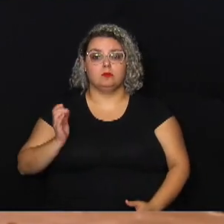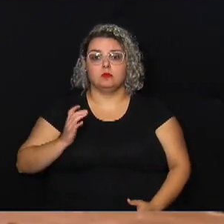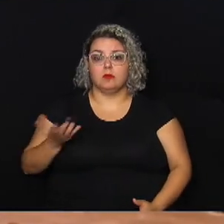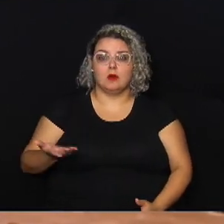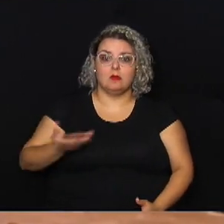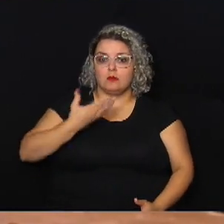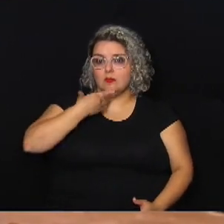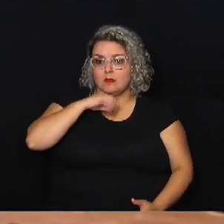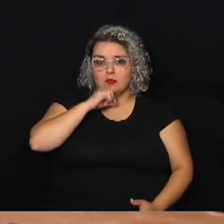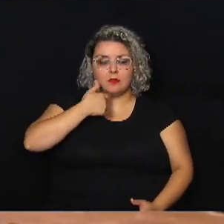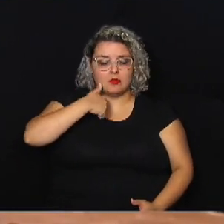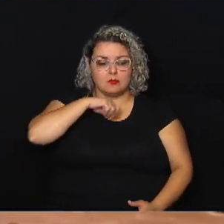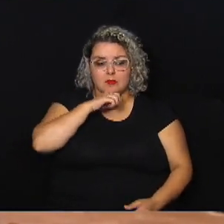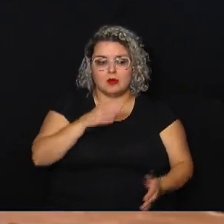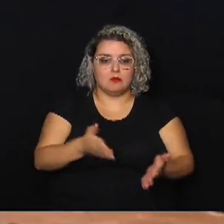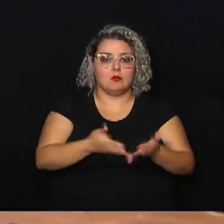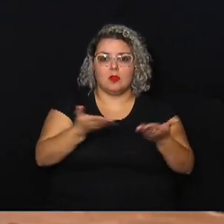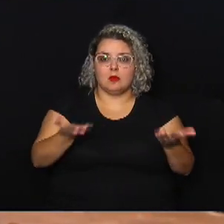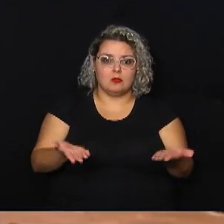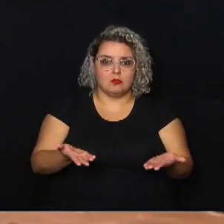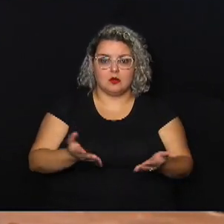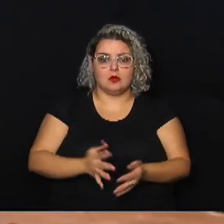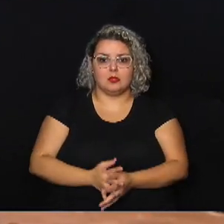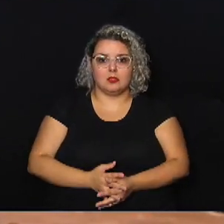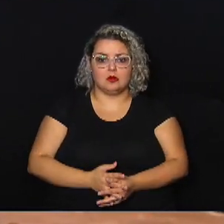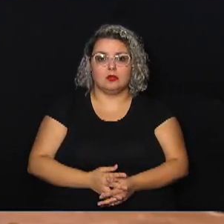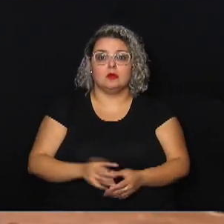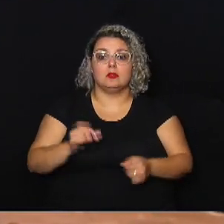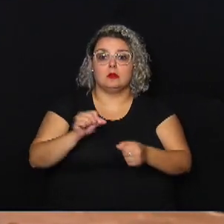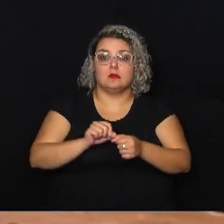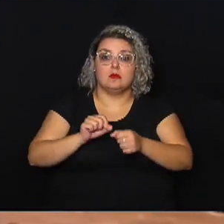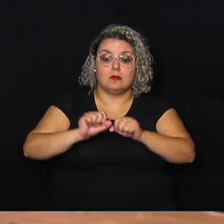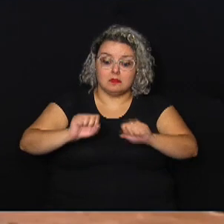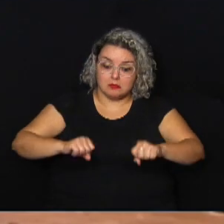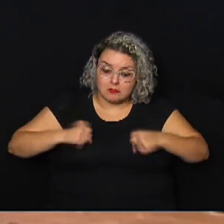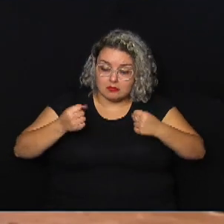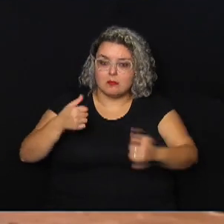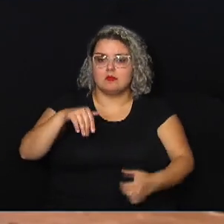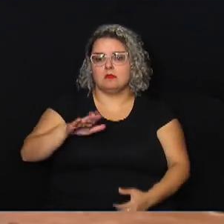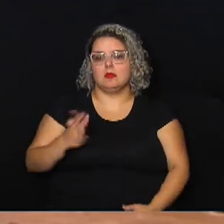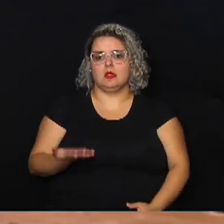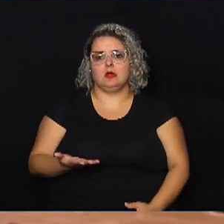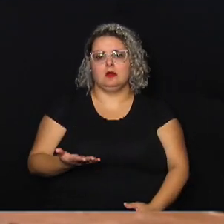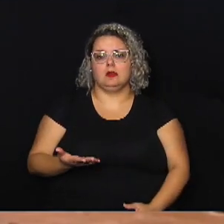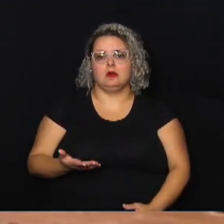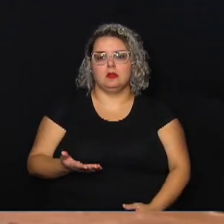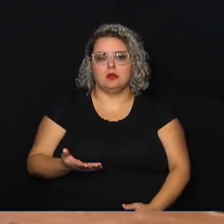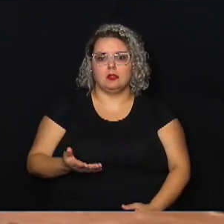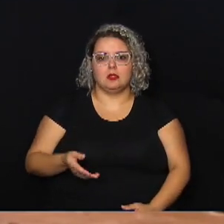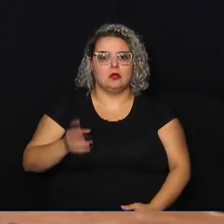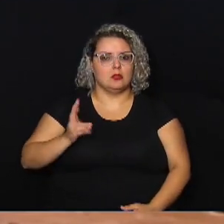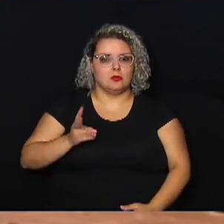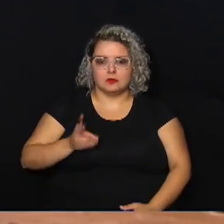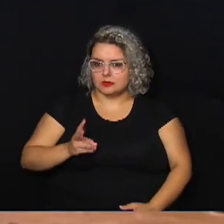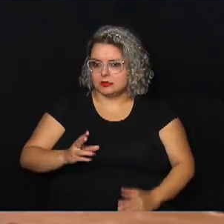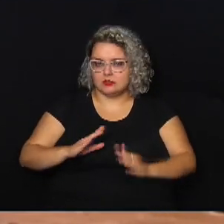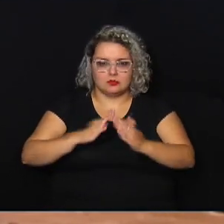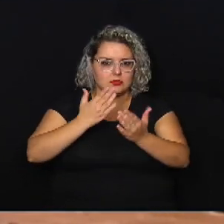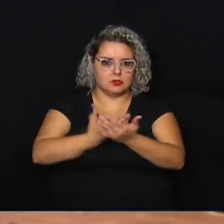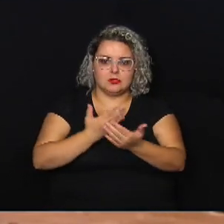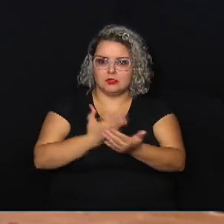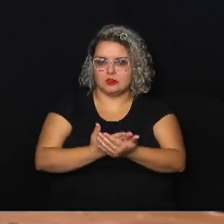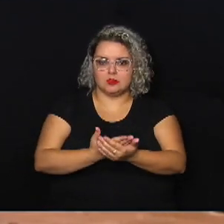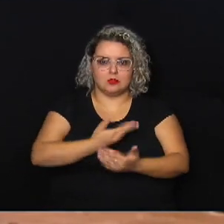são pobres. Então, faça mais esforço ainda para fazer escola pública. Eu fiz sempre escola pública. Eu nunca estudei